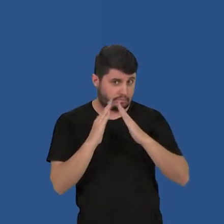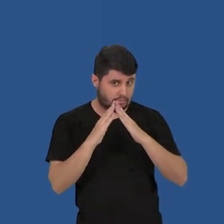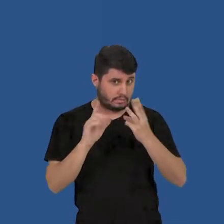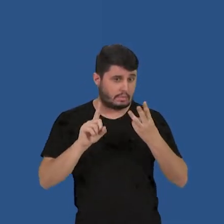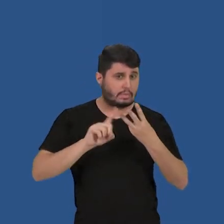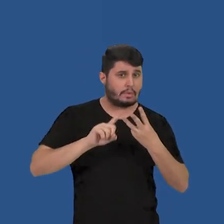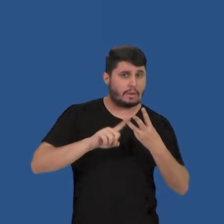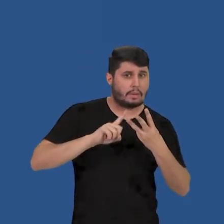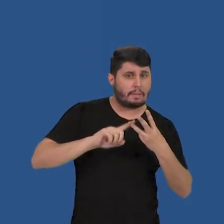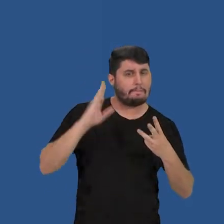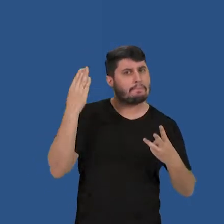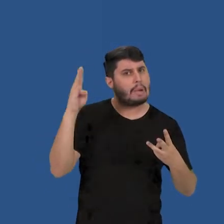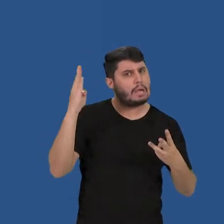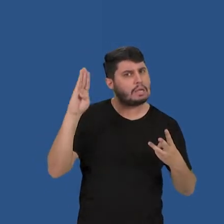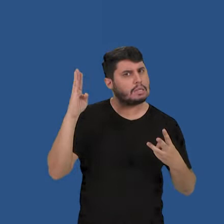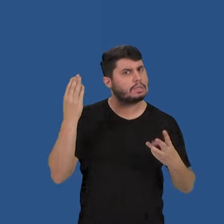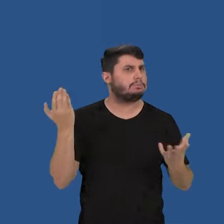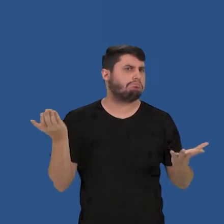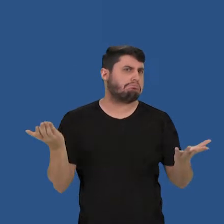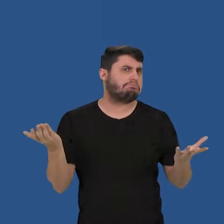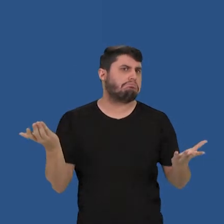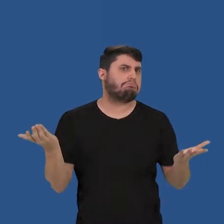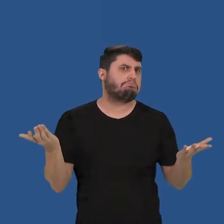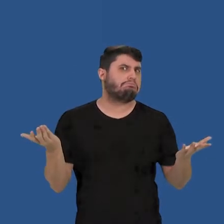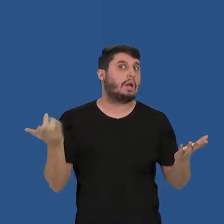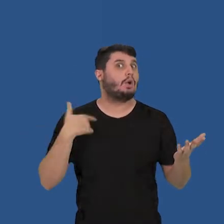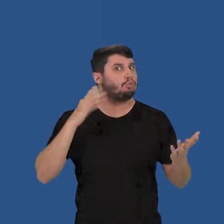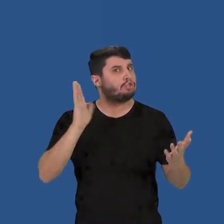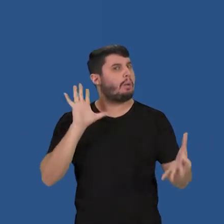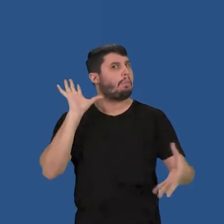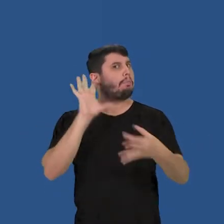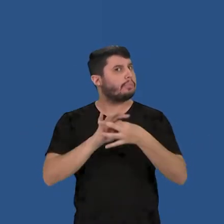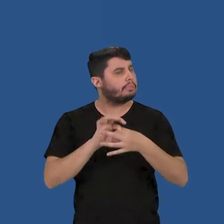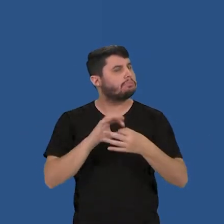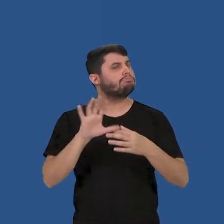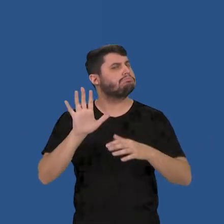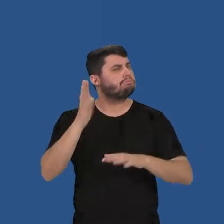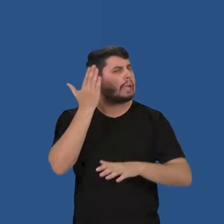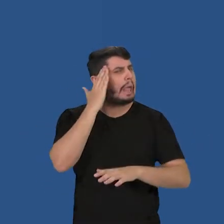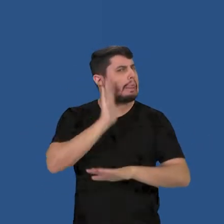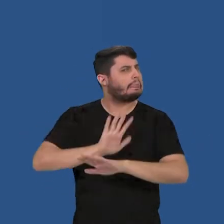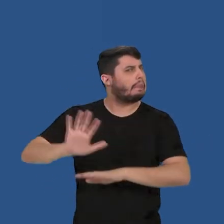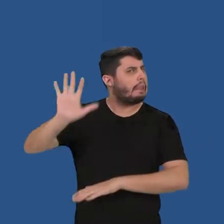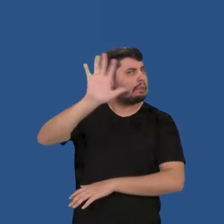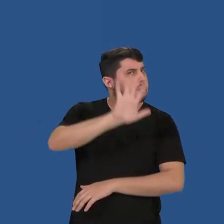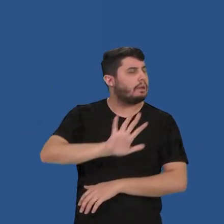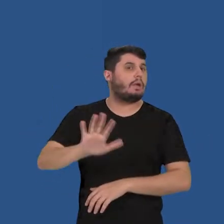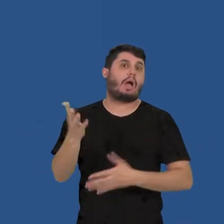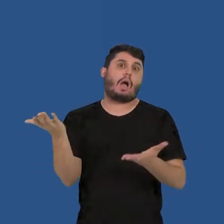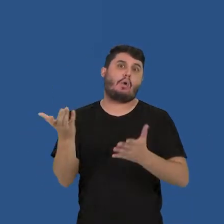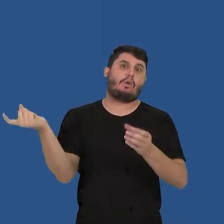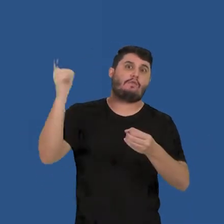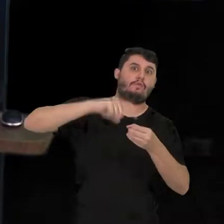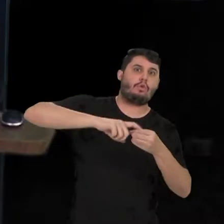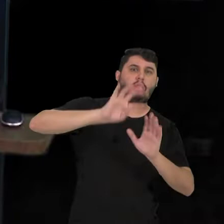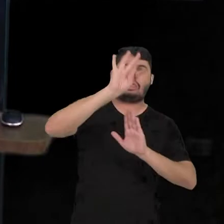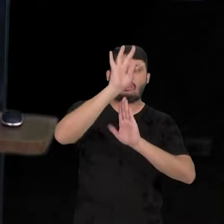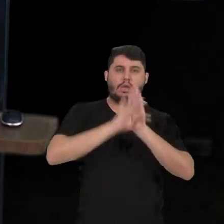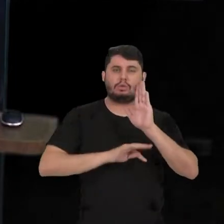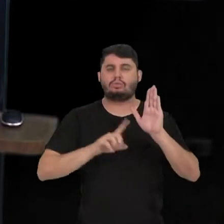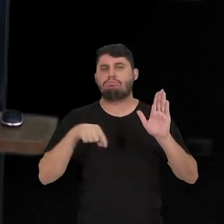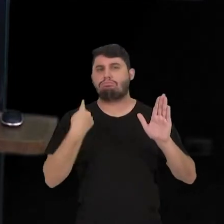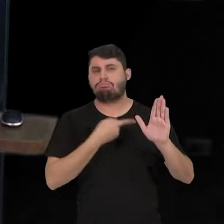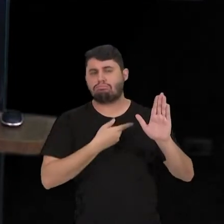Mas eu me situei. O que é que eu faço agora? Vou voltar para o texto lá, para que a gente possa entender, o que está acontecendo.